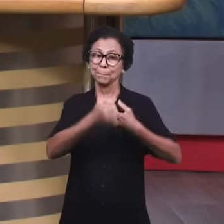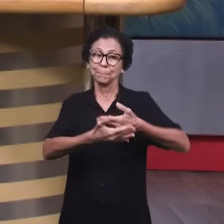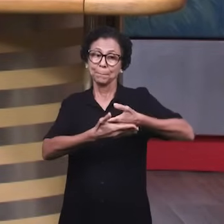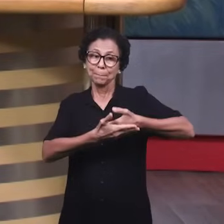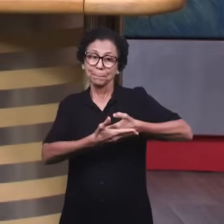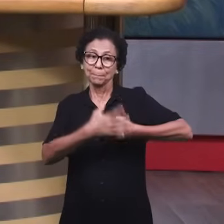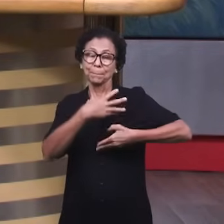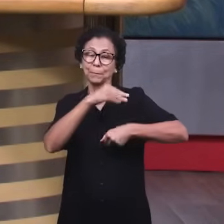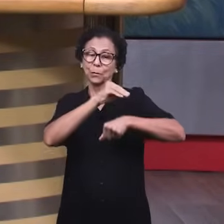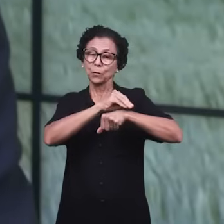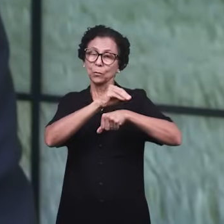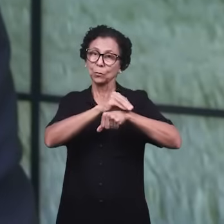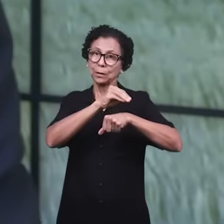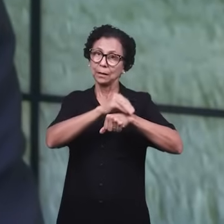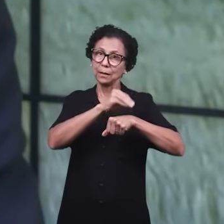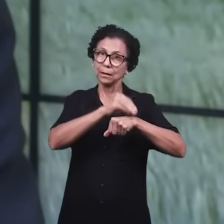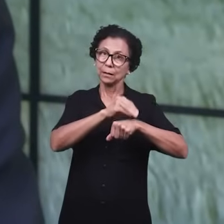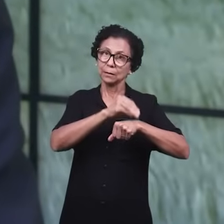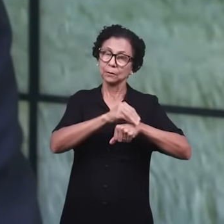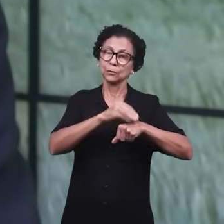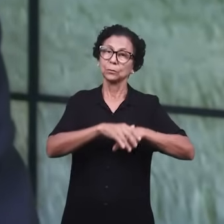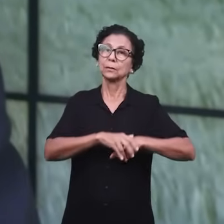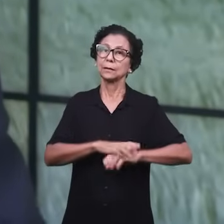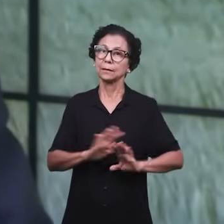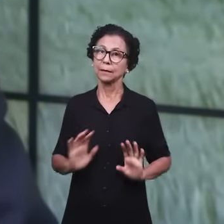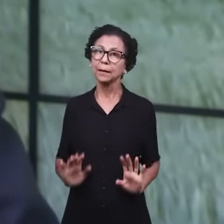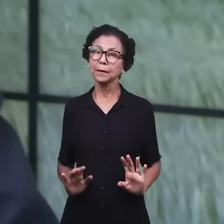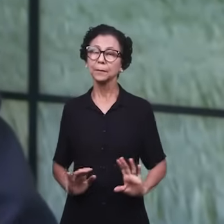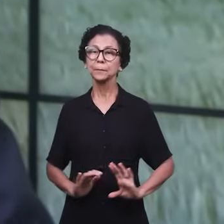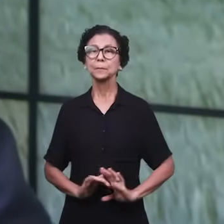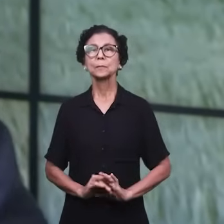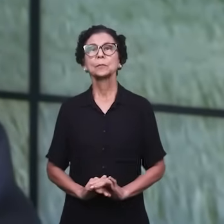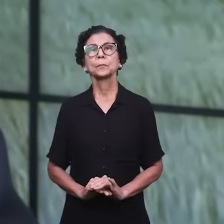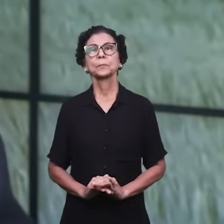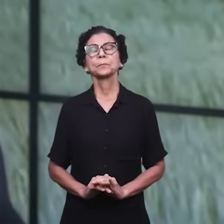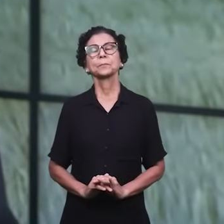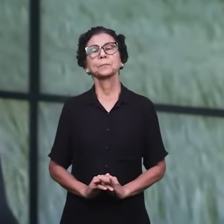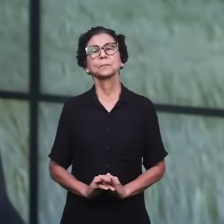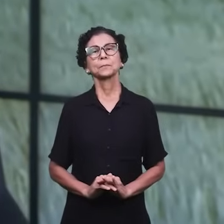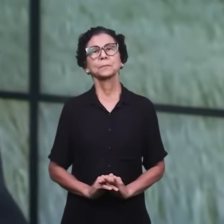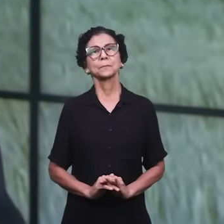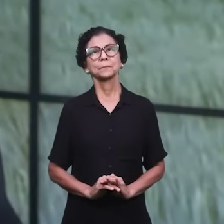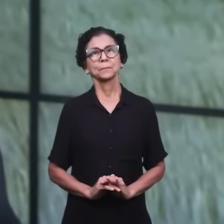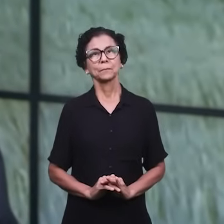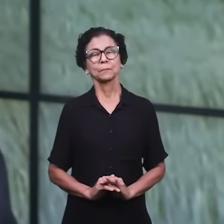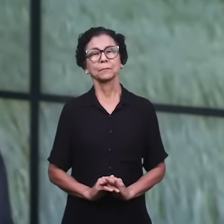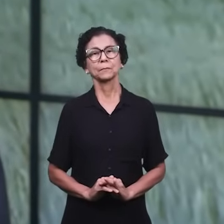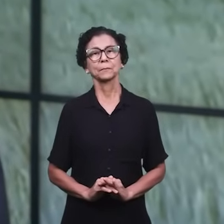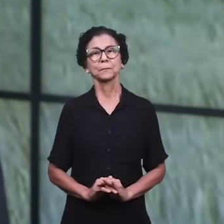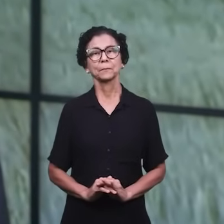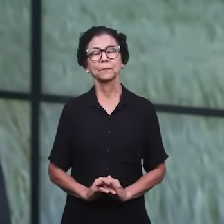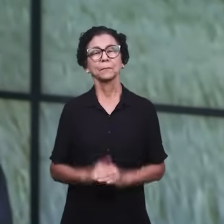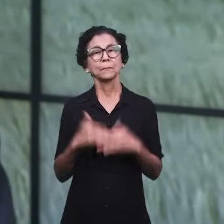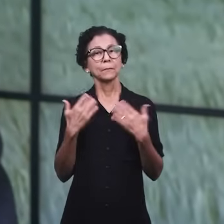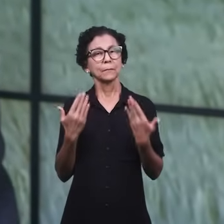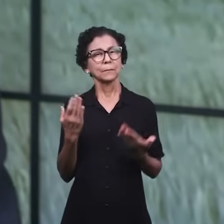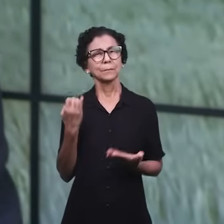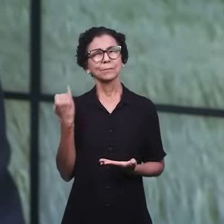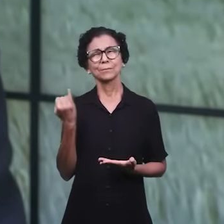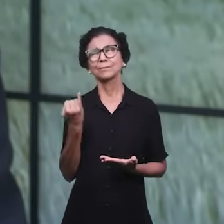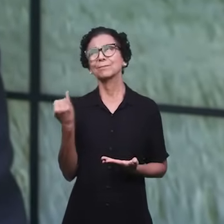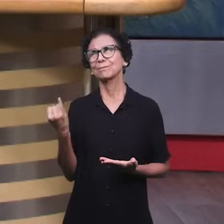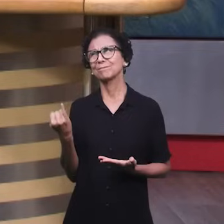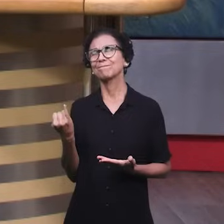se seus filhos aos cuidados do Senhor então o senhor assum esse vou cuidar eu vou zelar e isso é tão precioso né